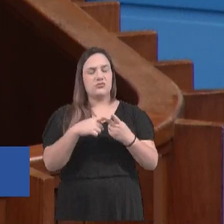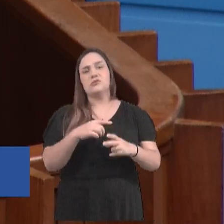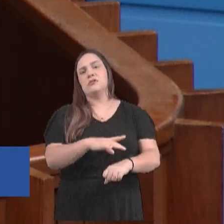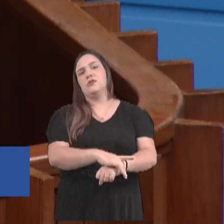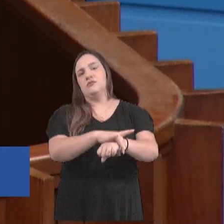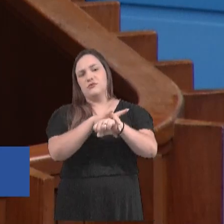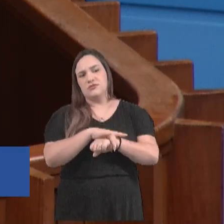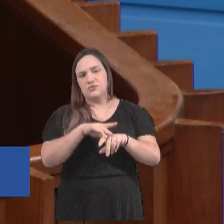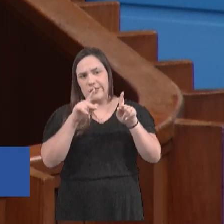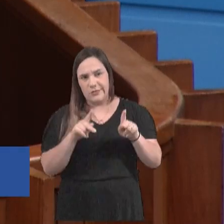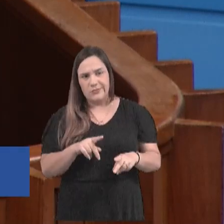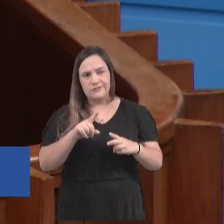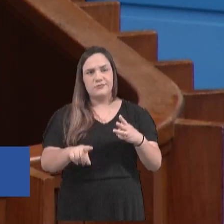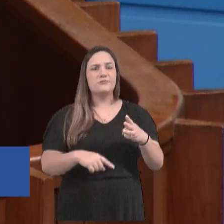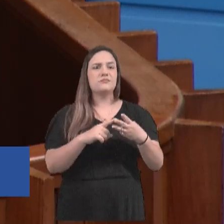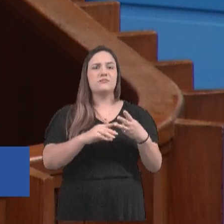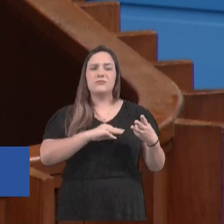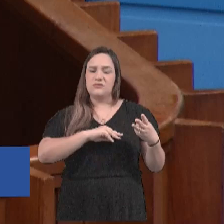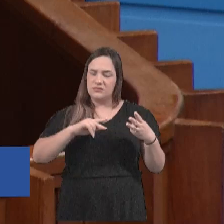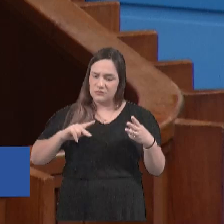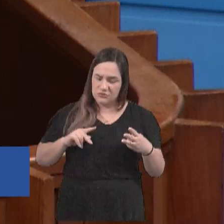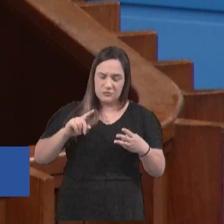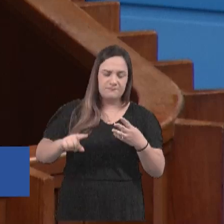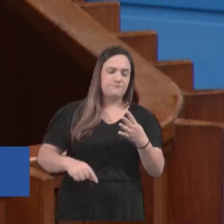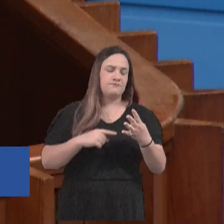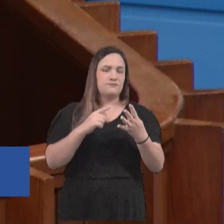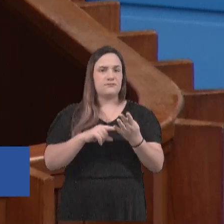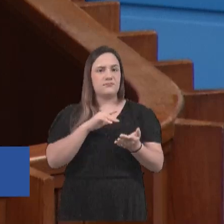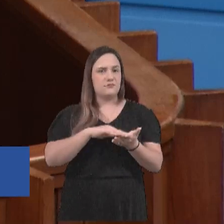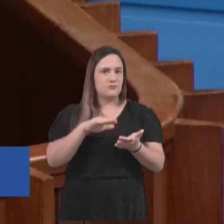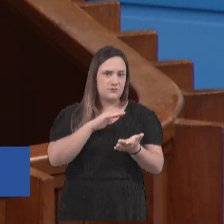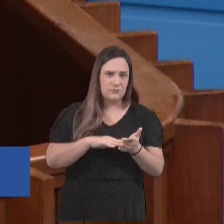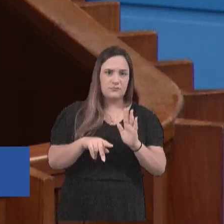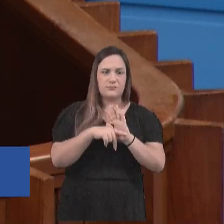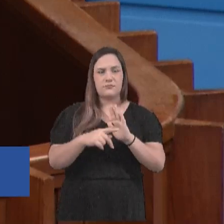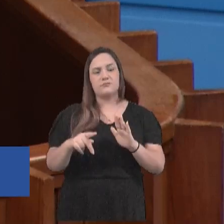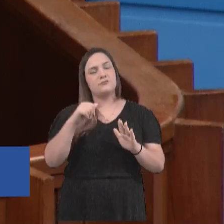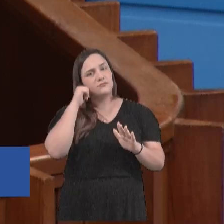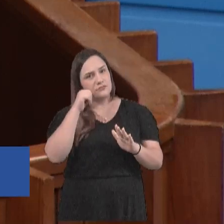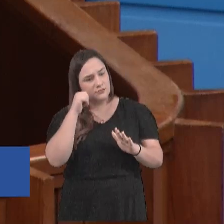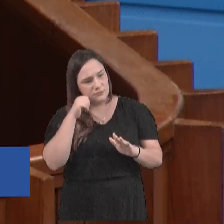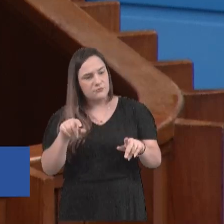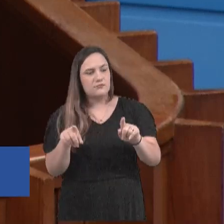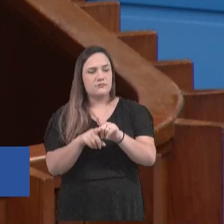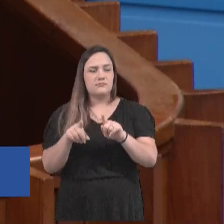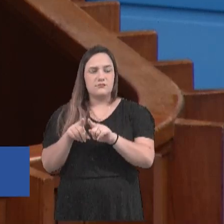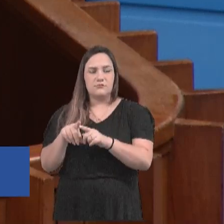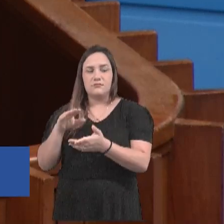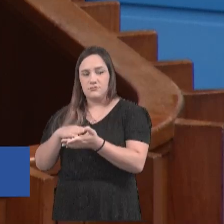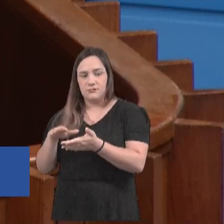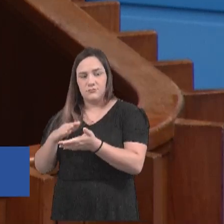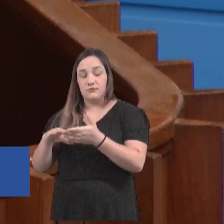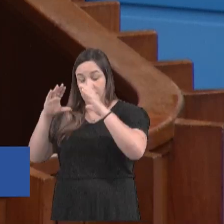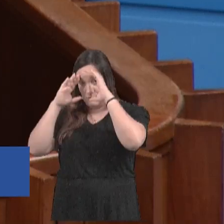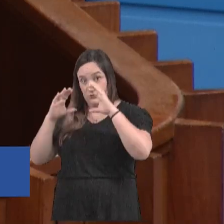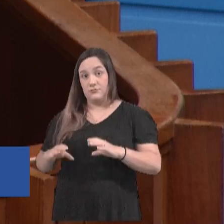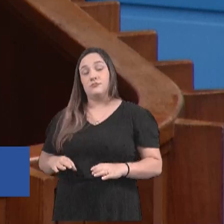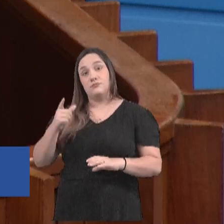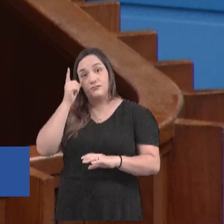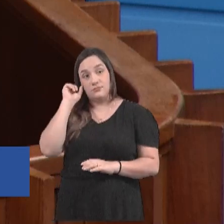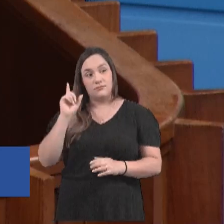com o Ministério Público Estadual, com a Subsecretaria de Mulheres e com a Secretaria de Cidadania